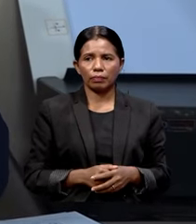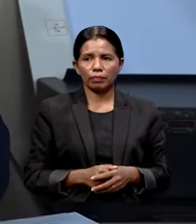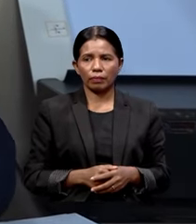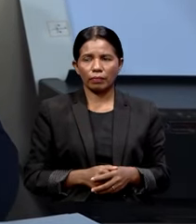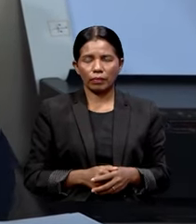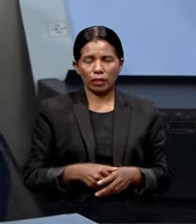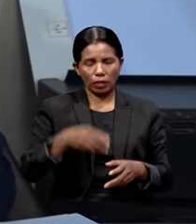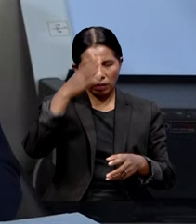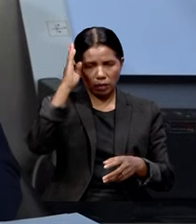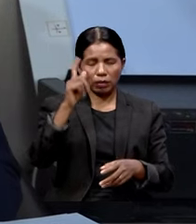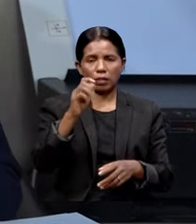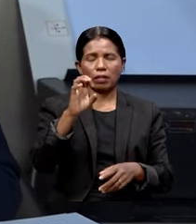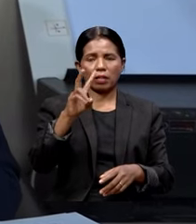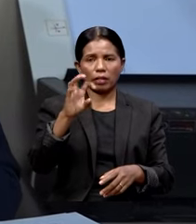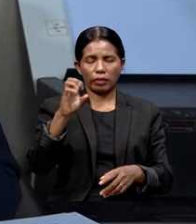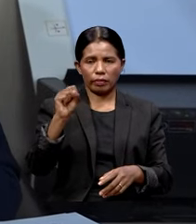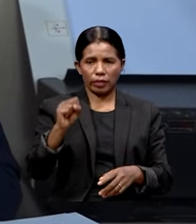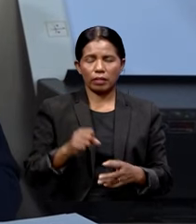Senhor Teves Junior,